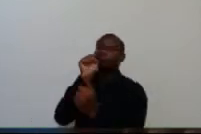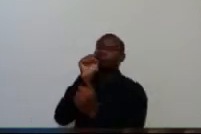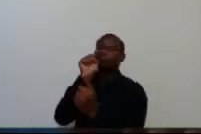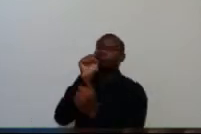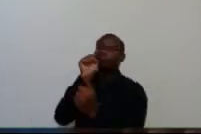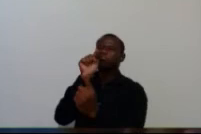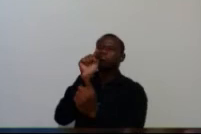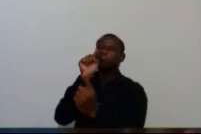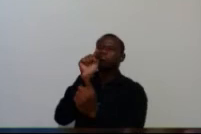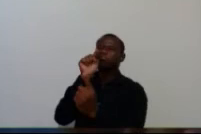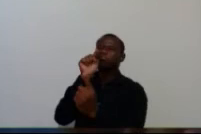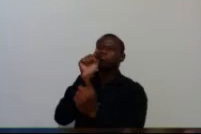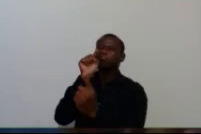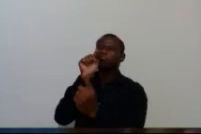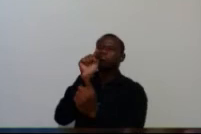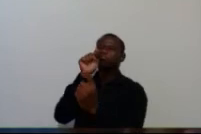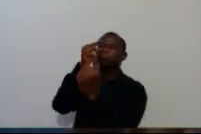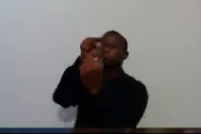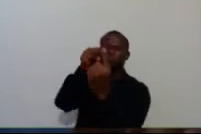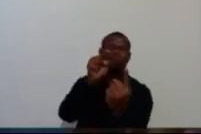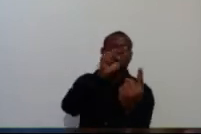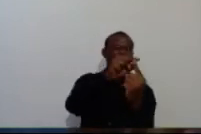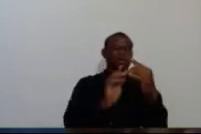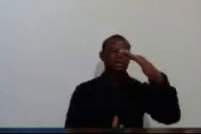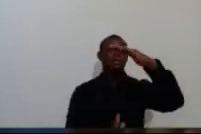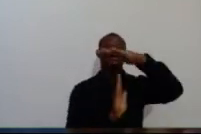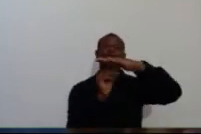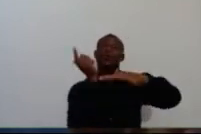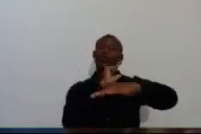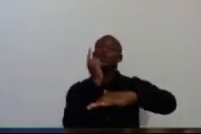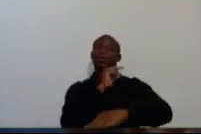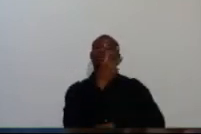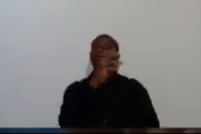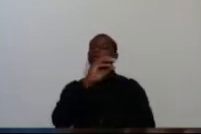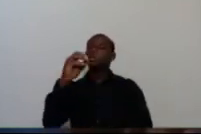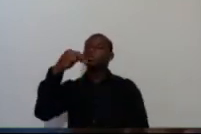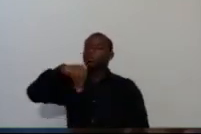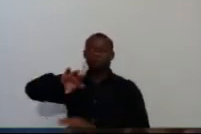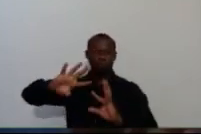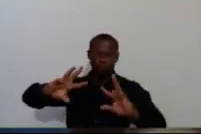municípios. Isso nos dá muita satisfação, porque nós podemos